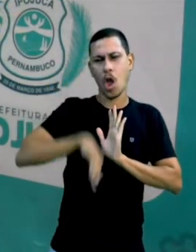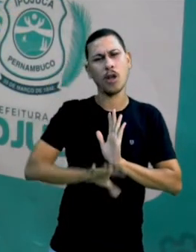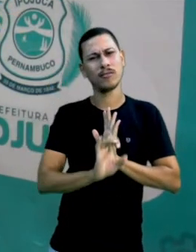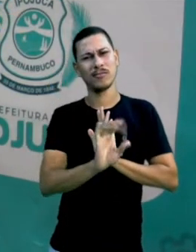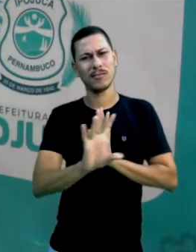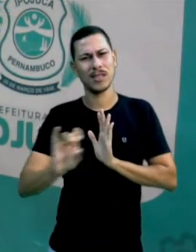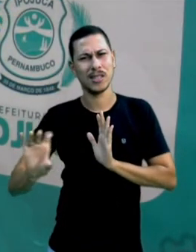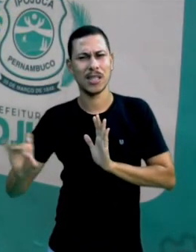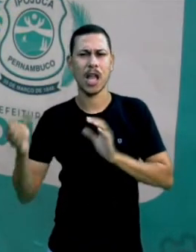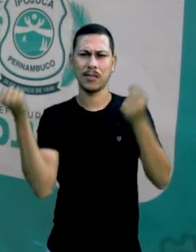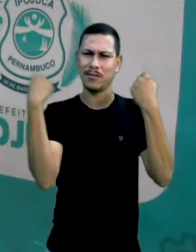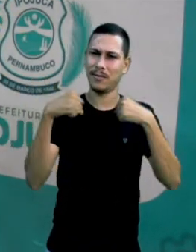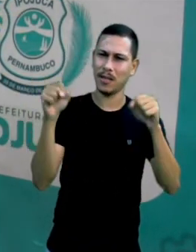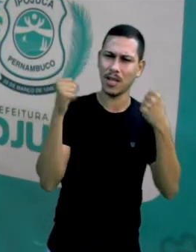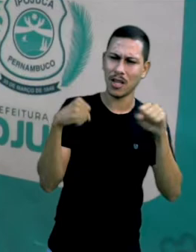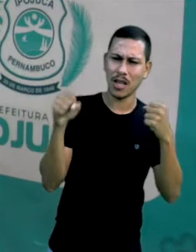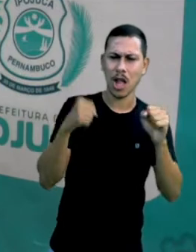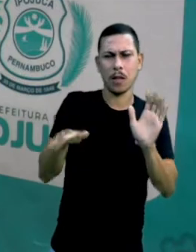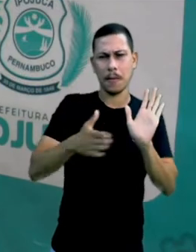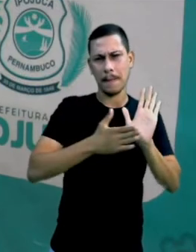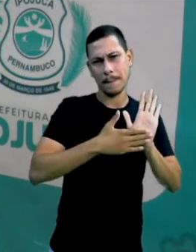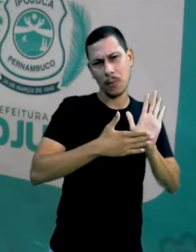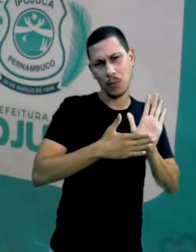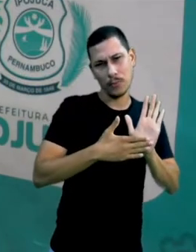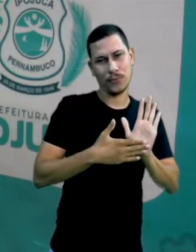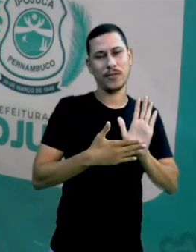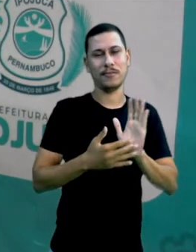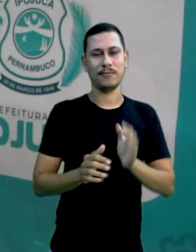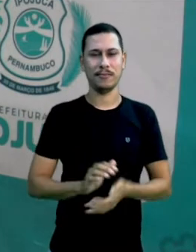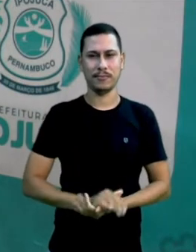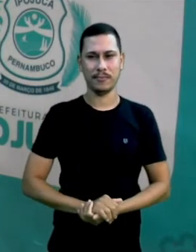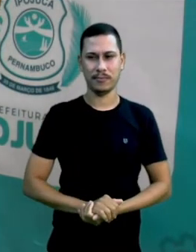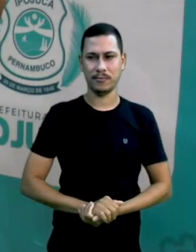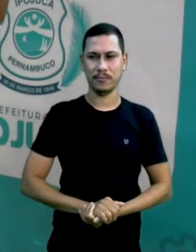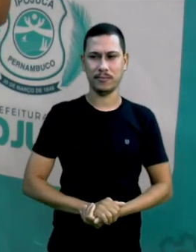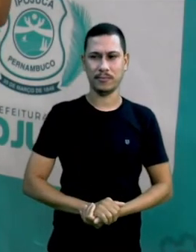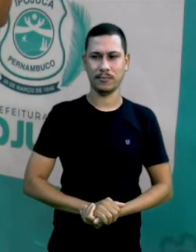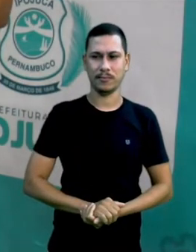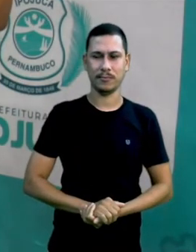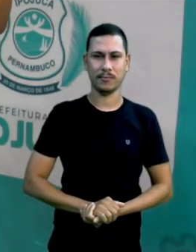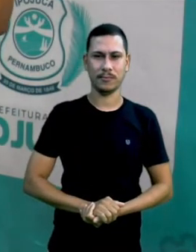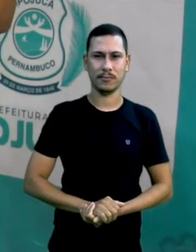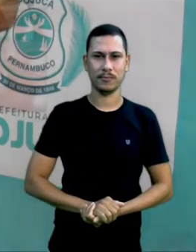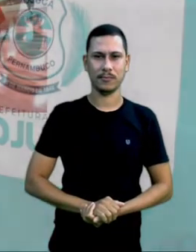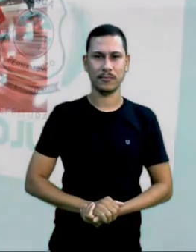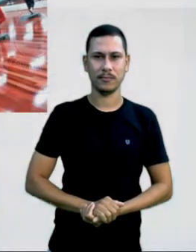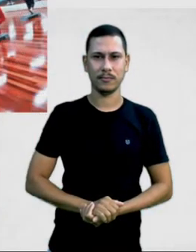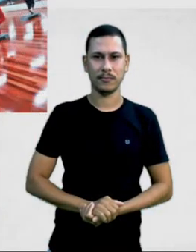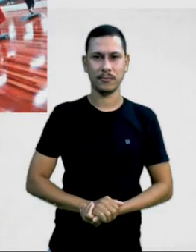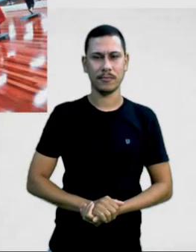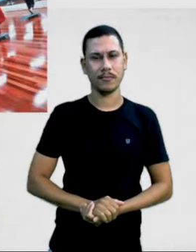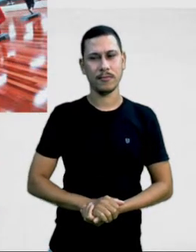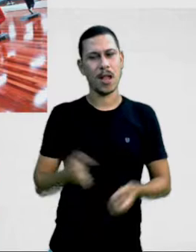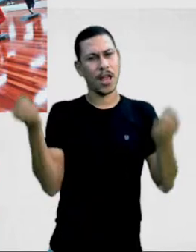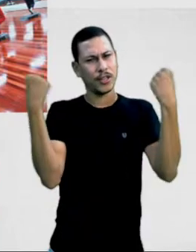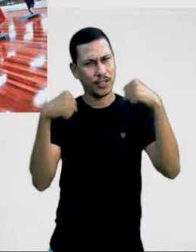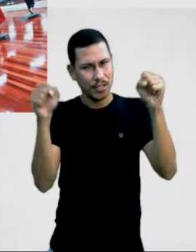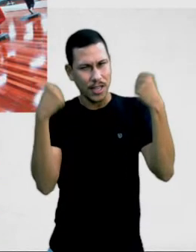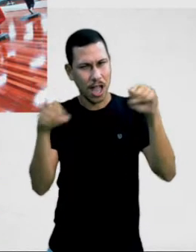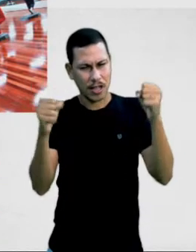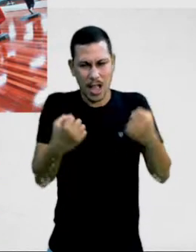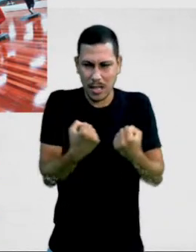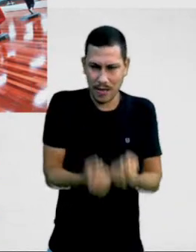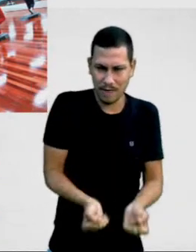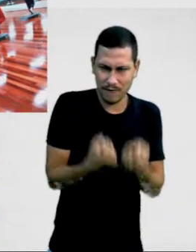desses segmentos com a sua proposta, com a sua dimensão. Bom, a ginástica de condicionamento